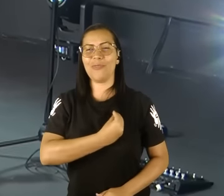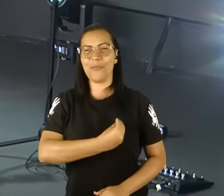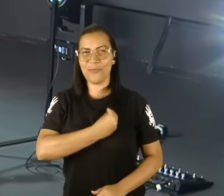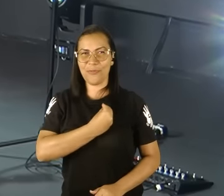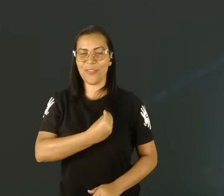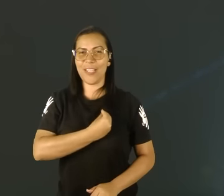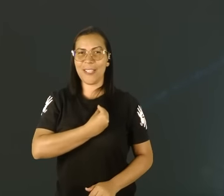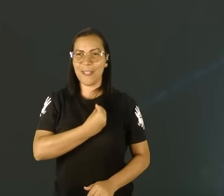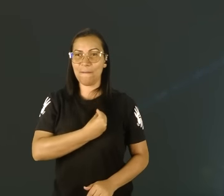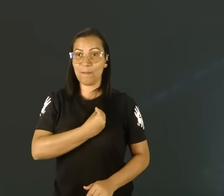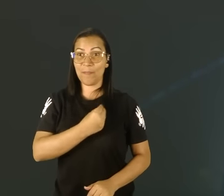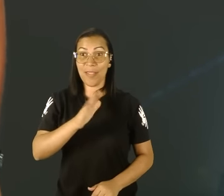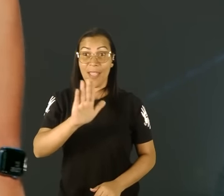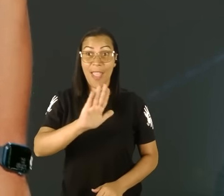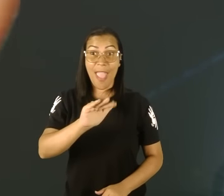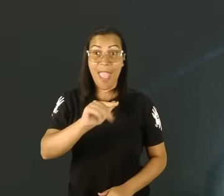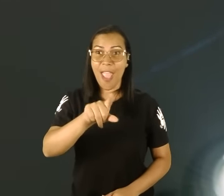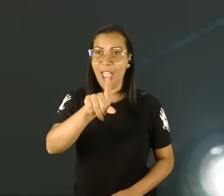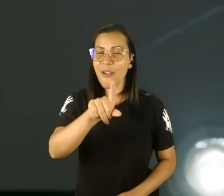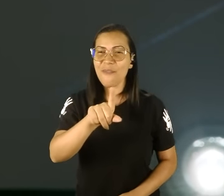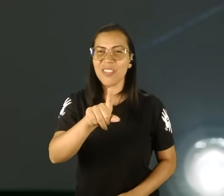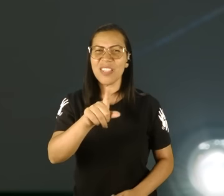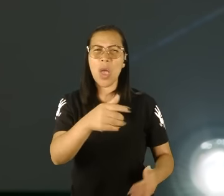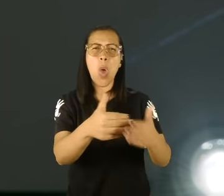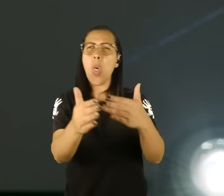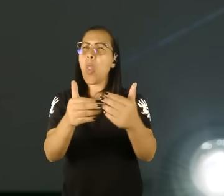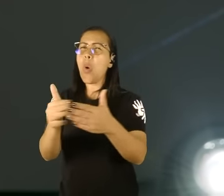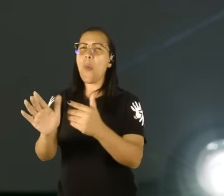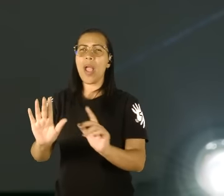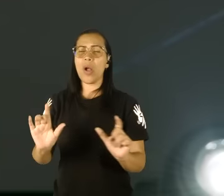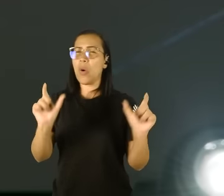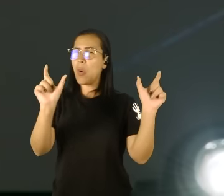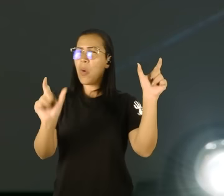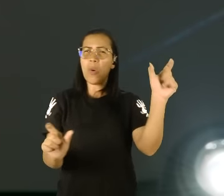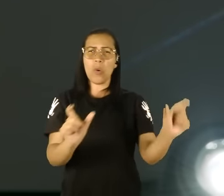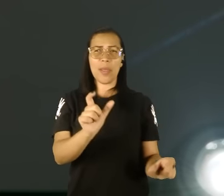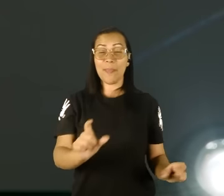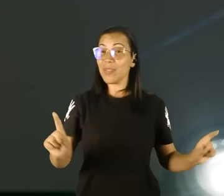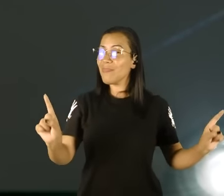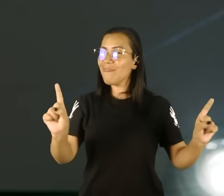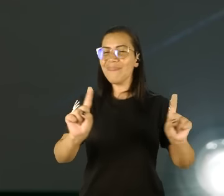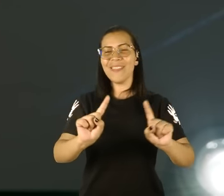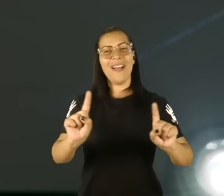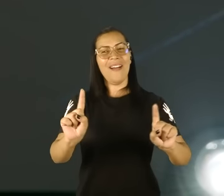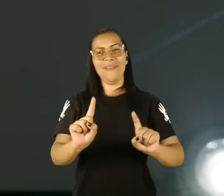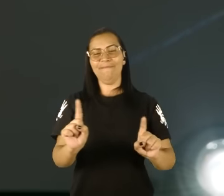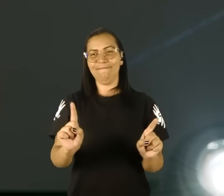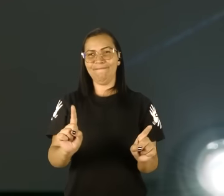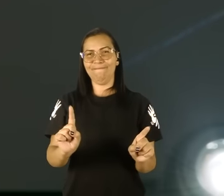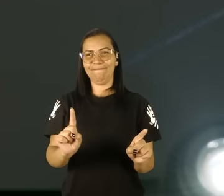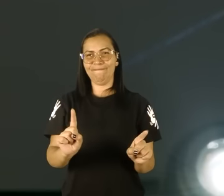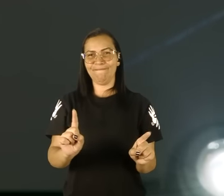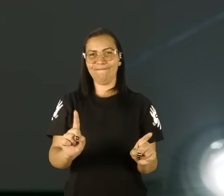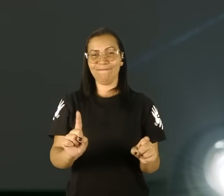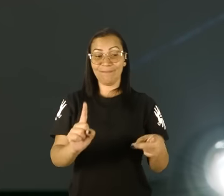Você não é qualquer um não, eu sou Deus. Segunda coisa,